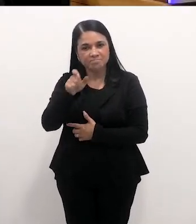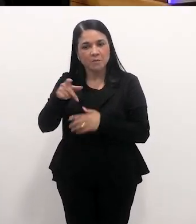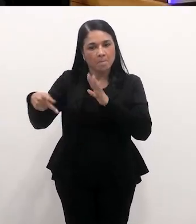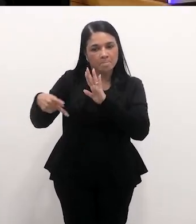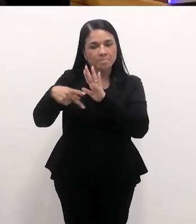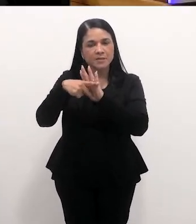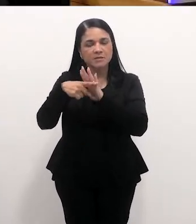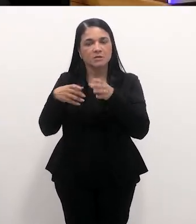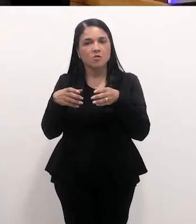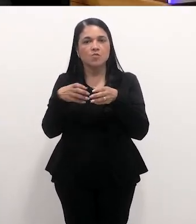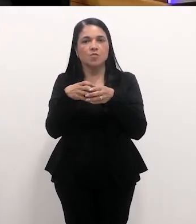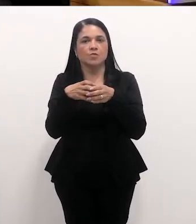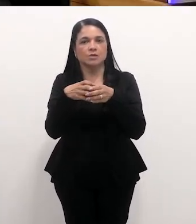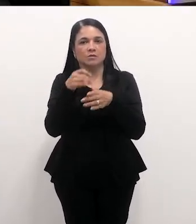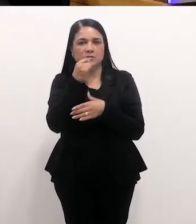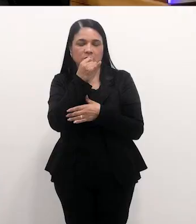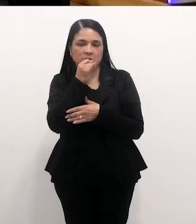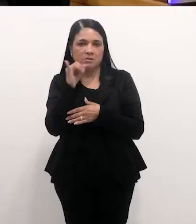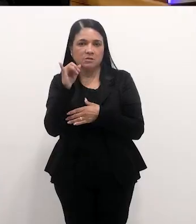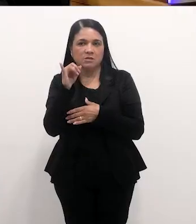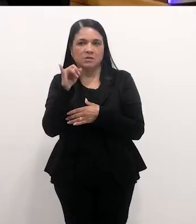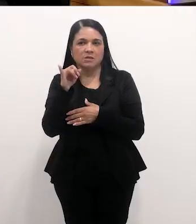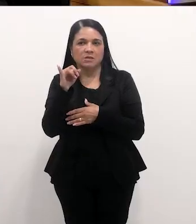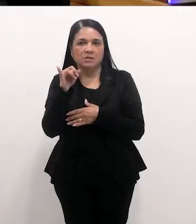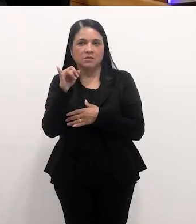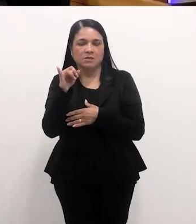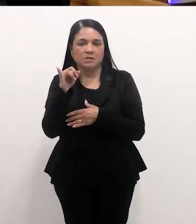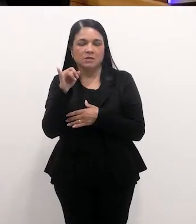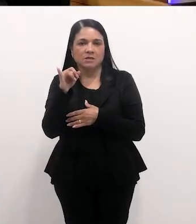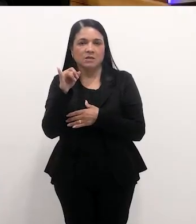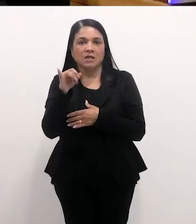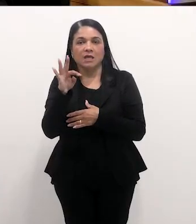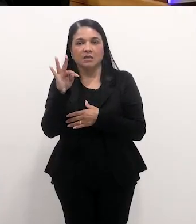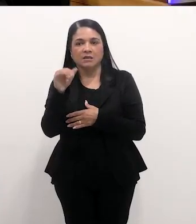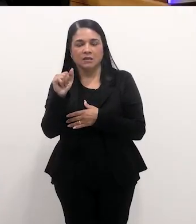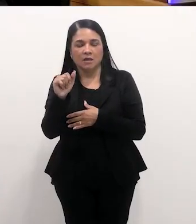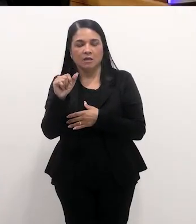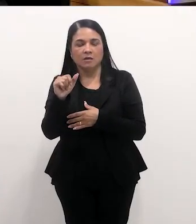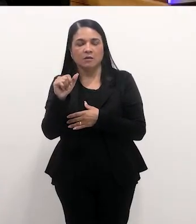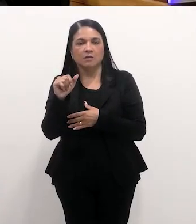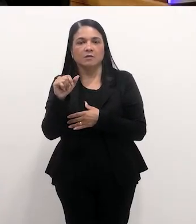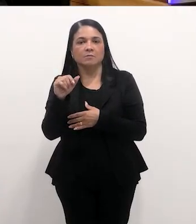descendente que ele se sinta pertencente também à comunidade